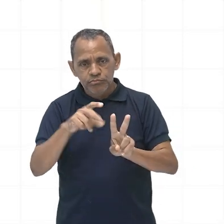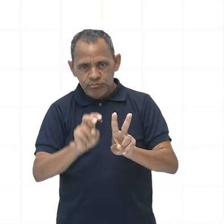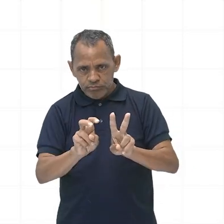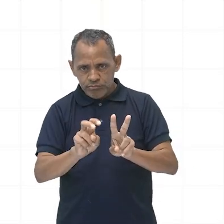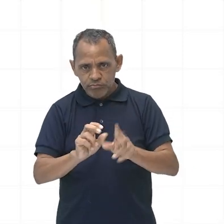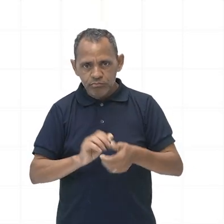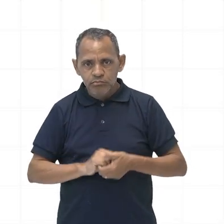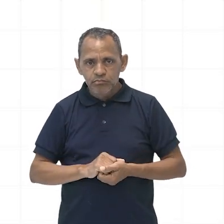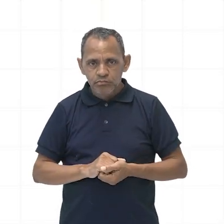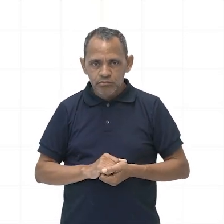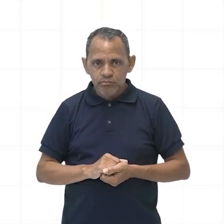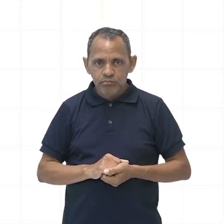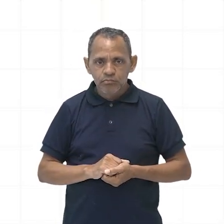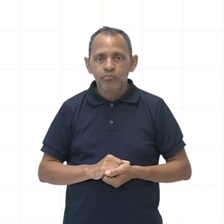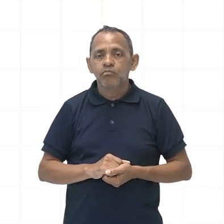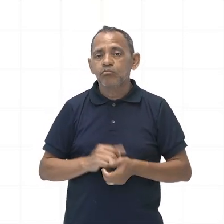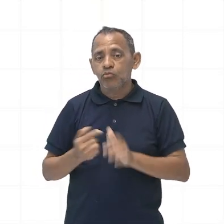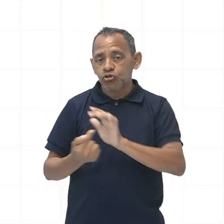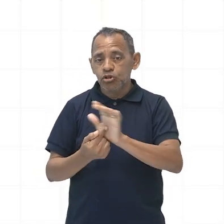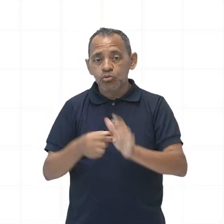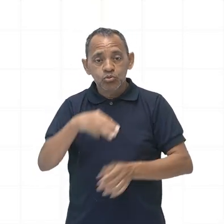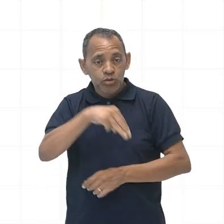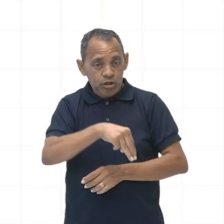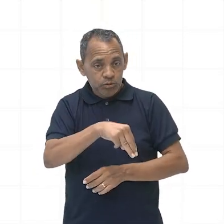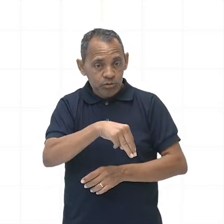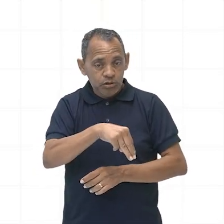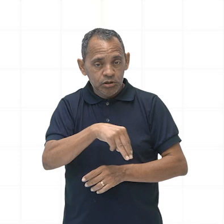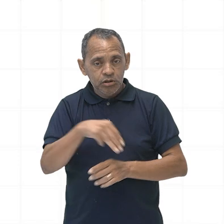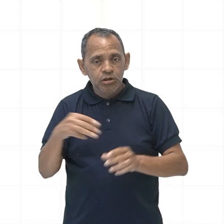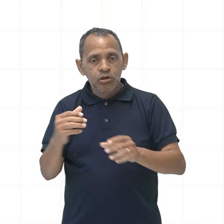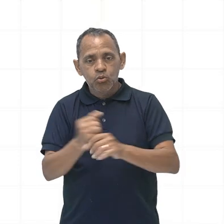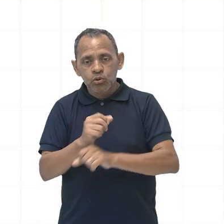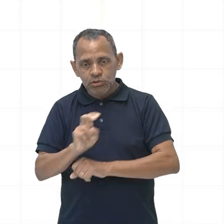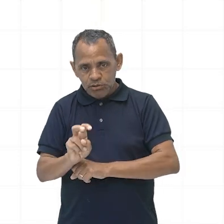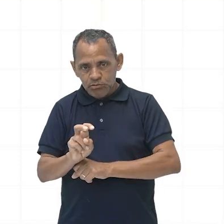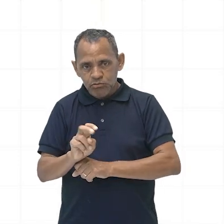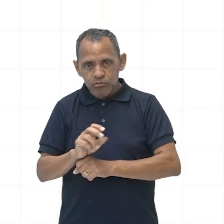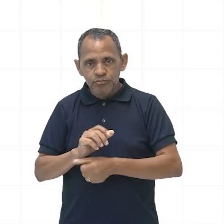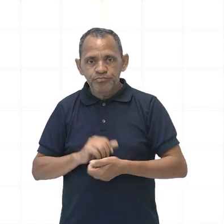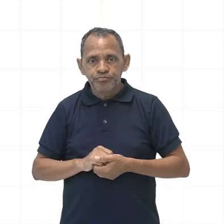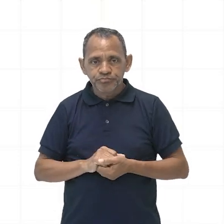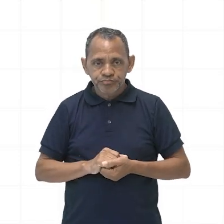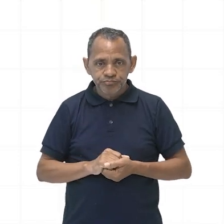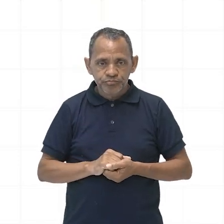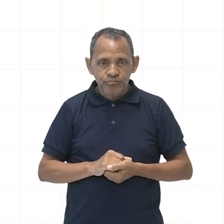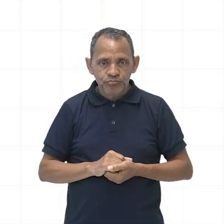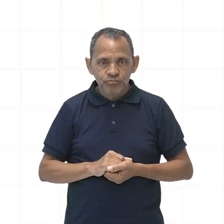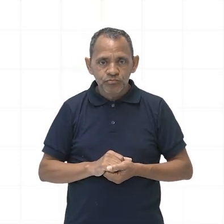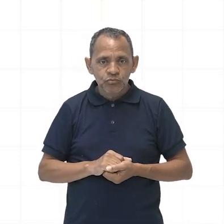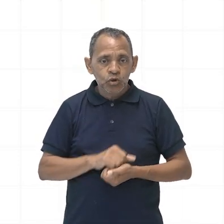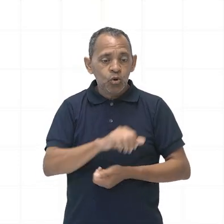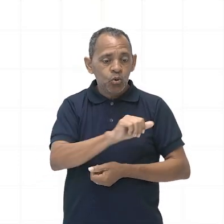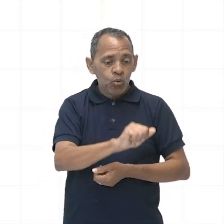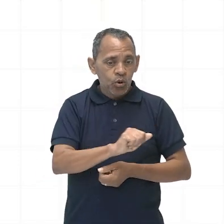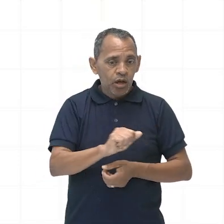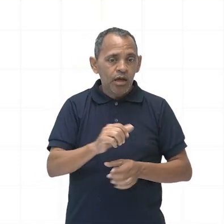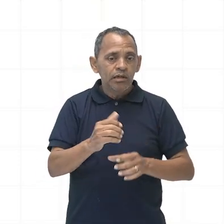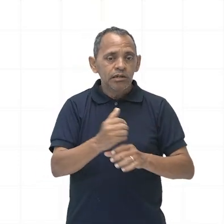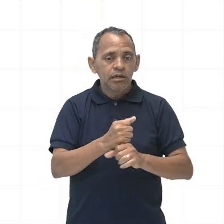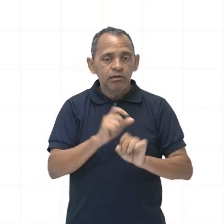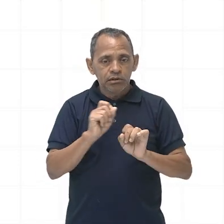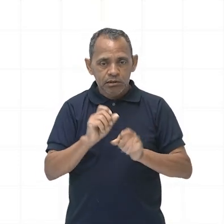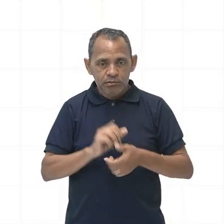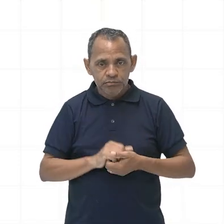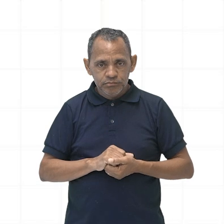Determinamos o M, que é 5. O A, que é a hipotenusa do